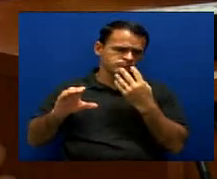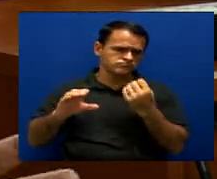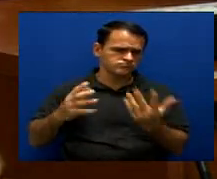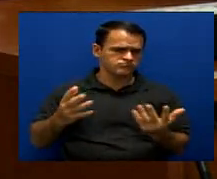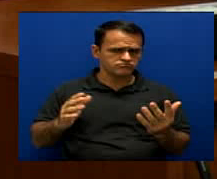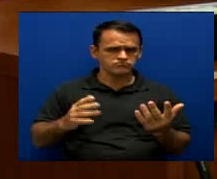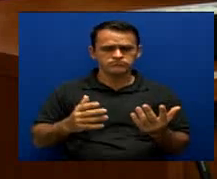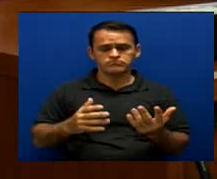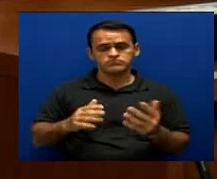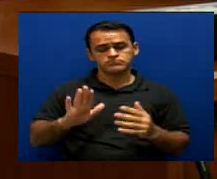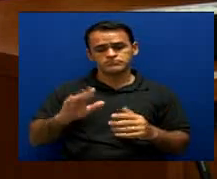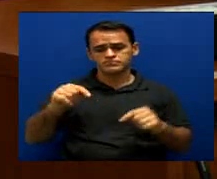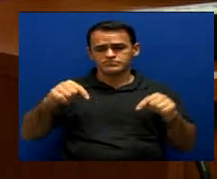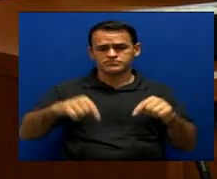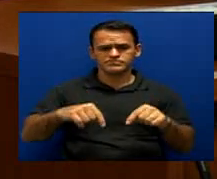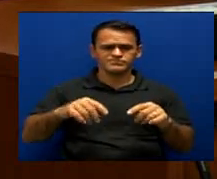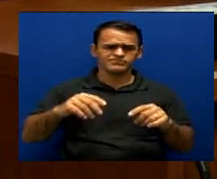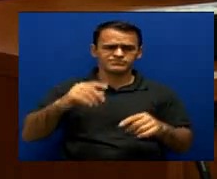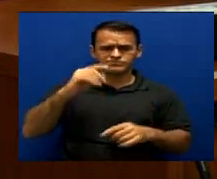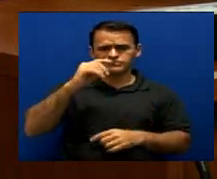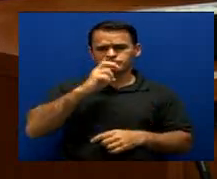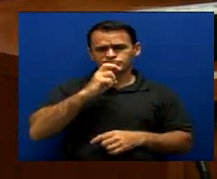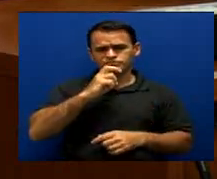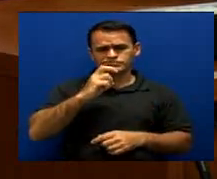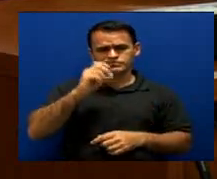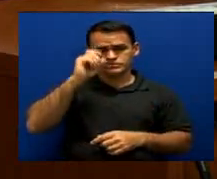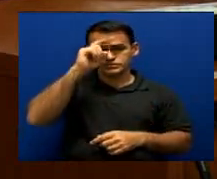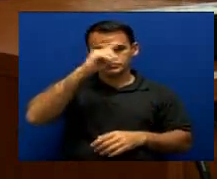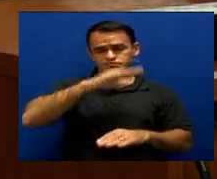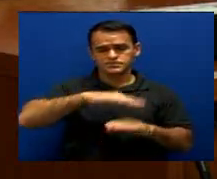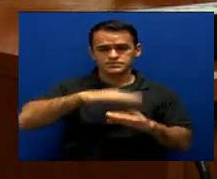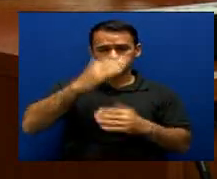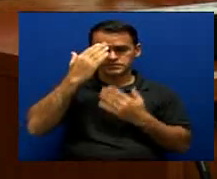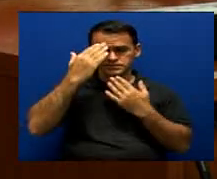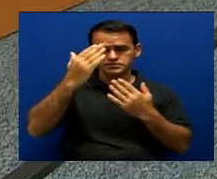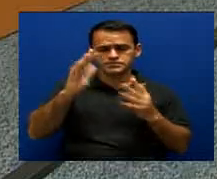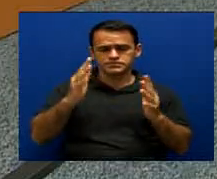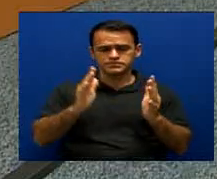tal mas aqui em sorocaba um pouco mais complicado obrigado